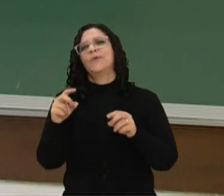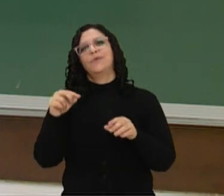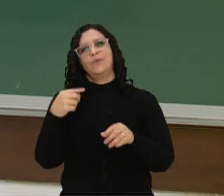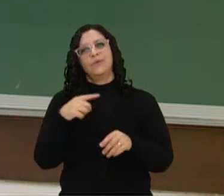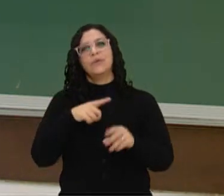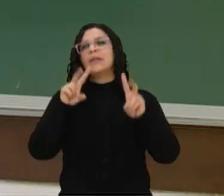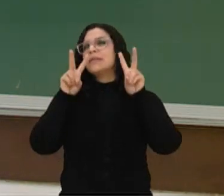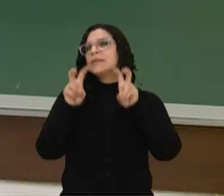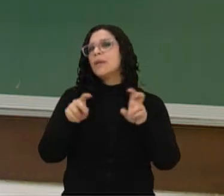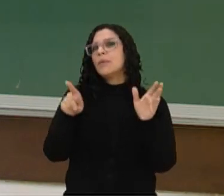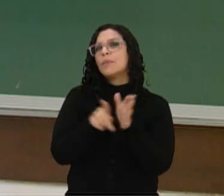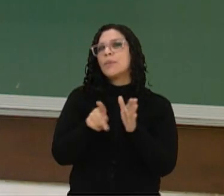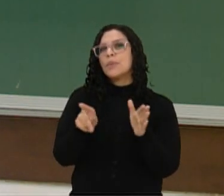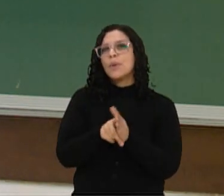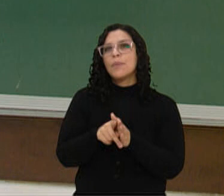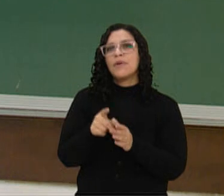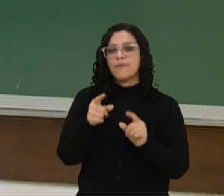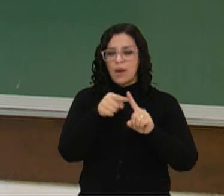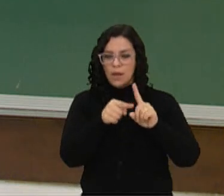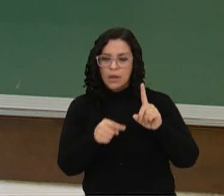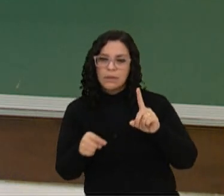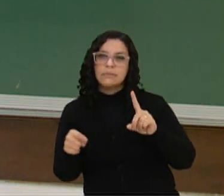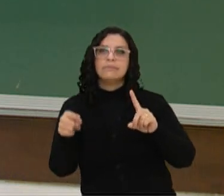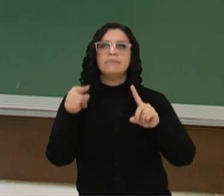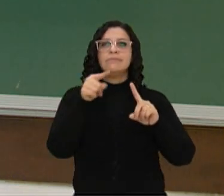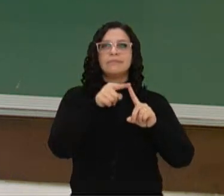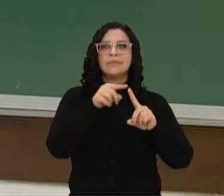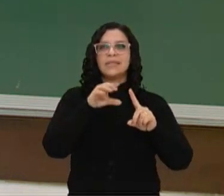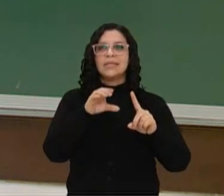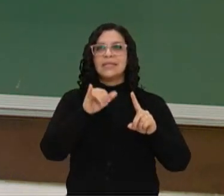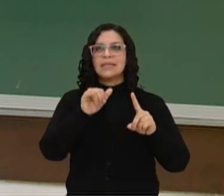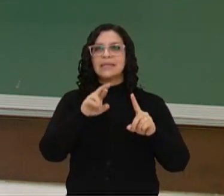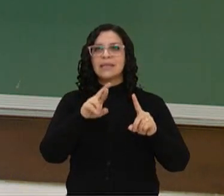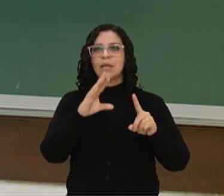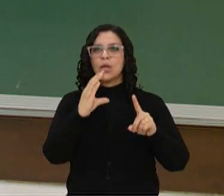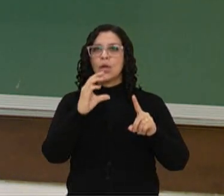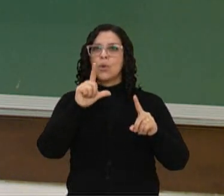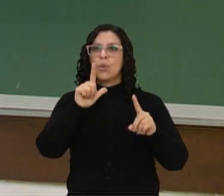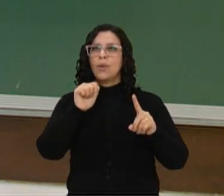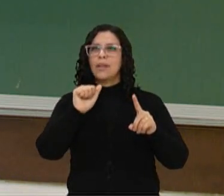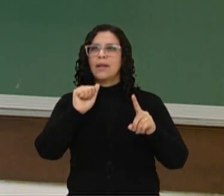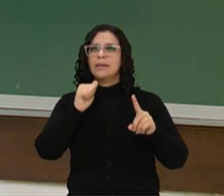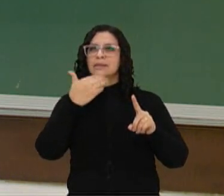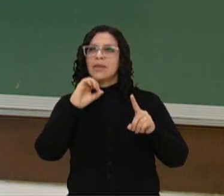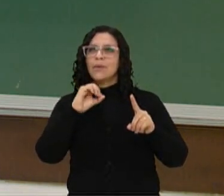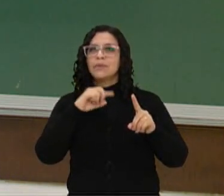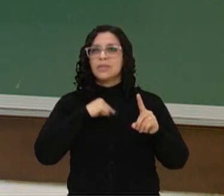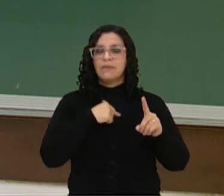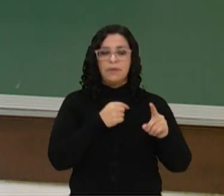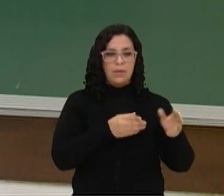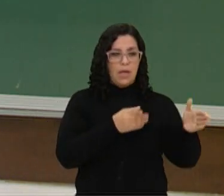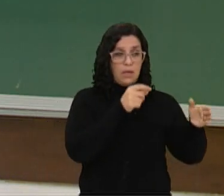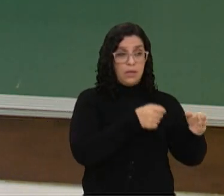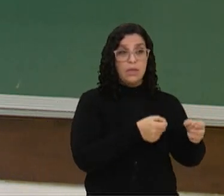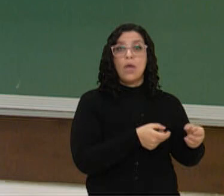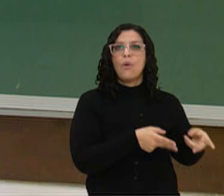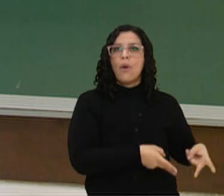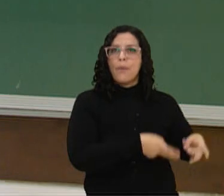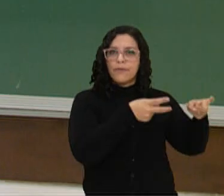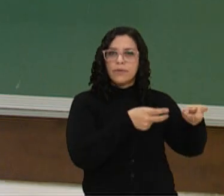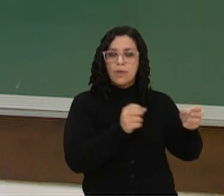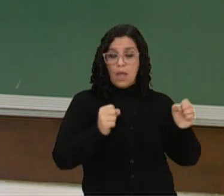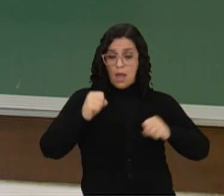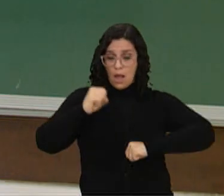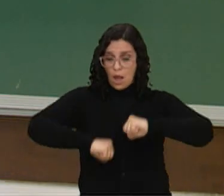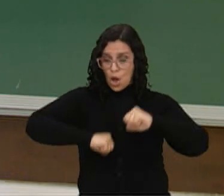da nossa aula, que é a circulação de produtos, mercadorias por todas as partes do Brasil e